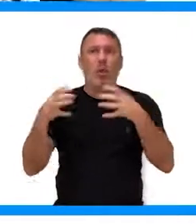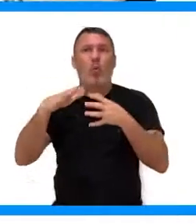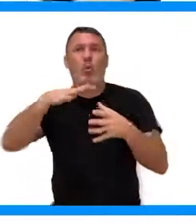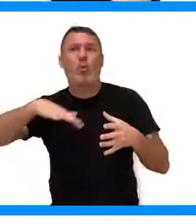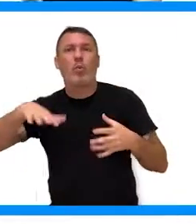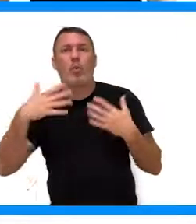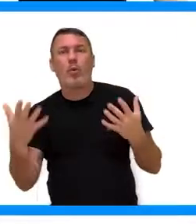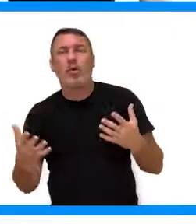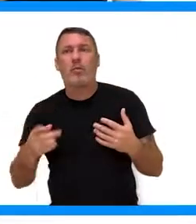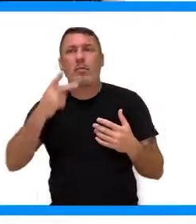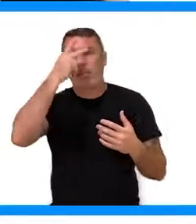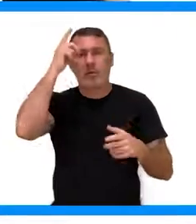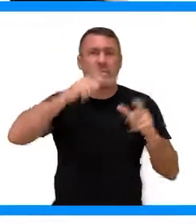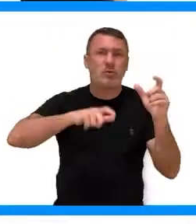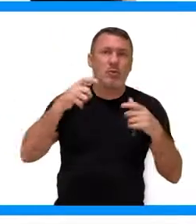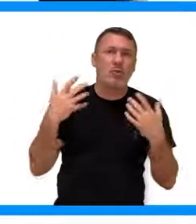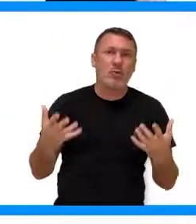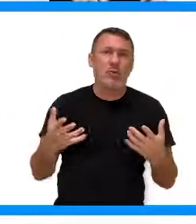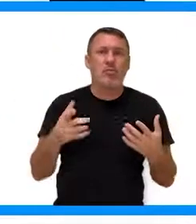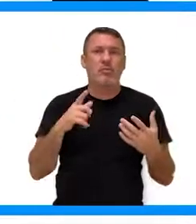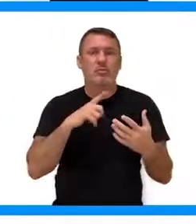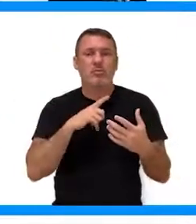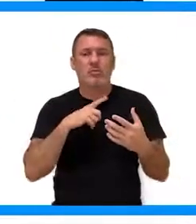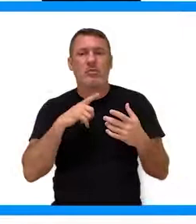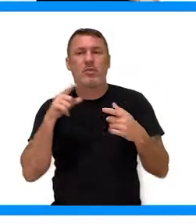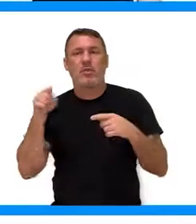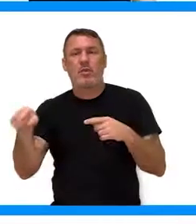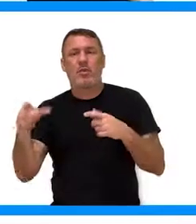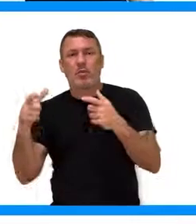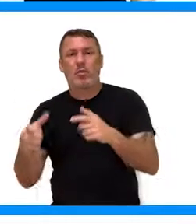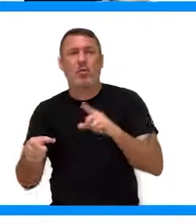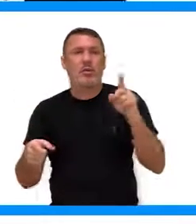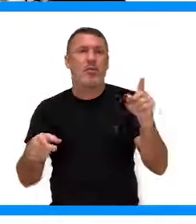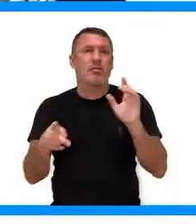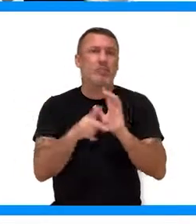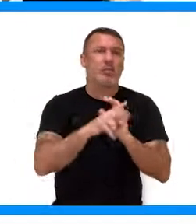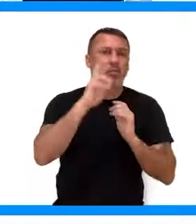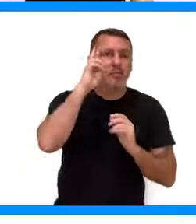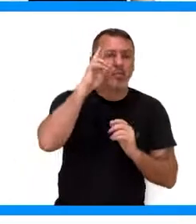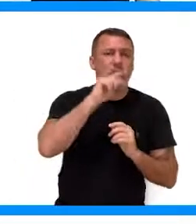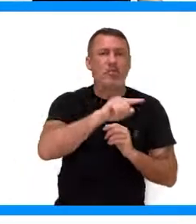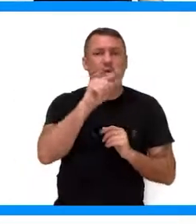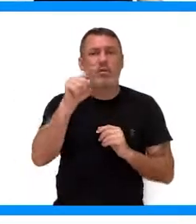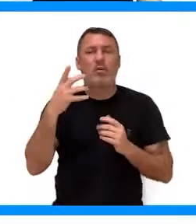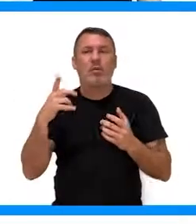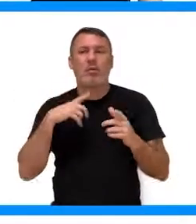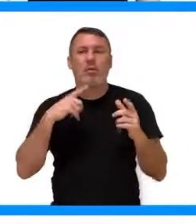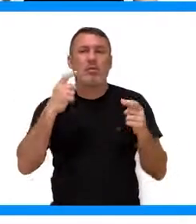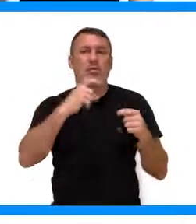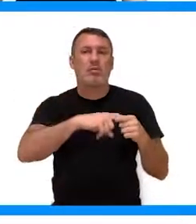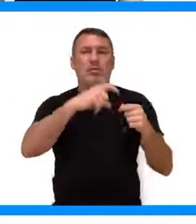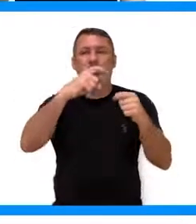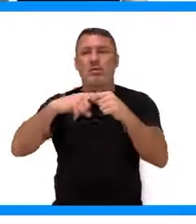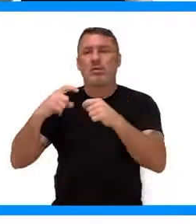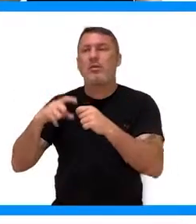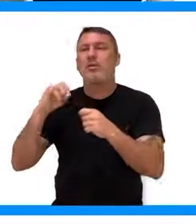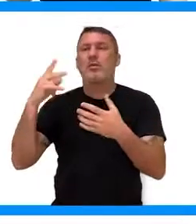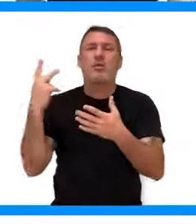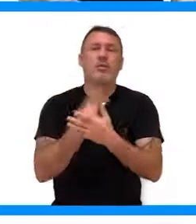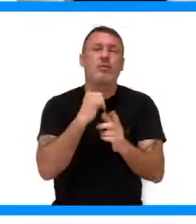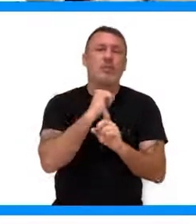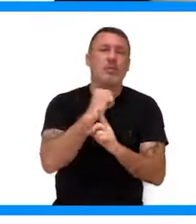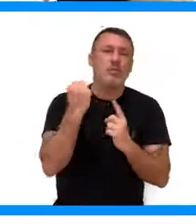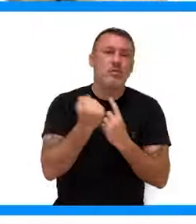para essa comunidade, para essas pessoas dessa extensão aqui, dessa propriedade? Quais são os vínculos, quais